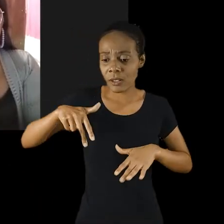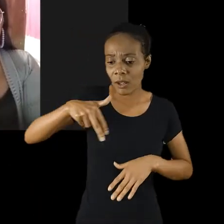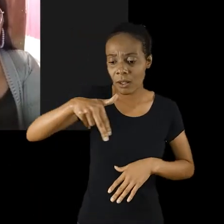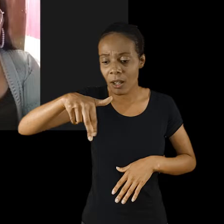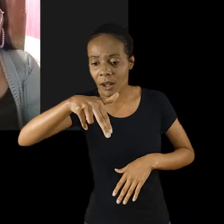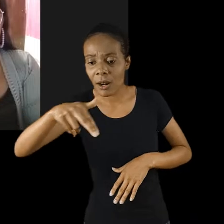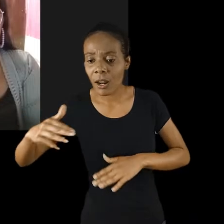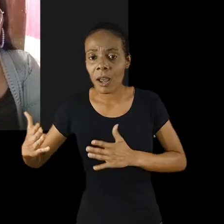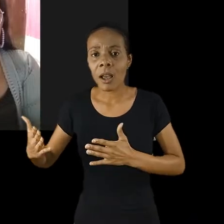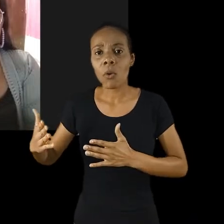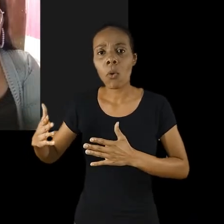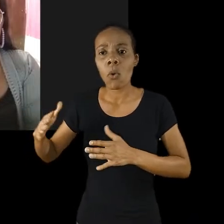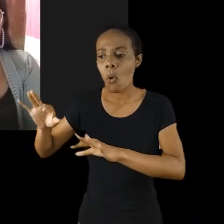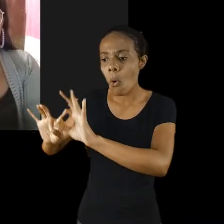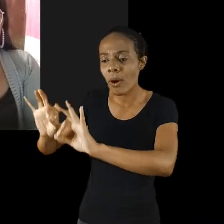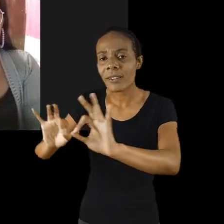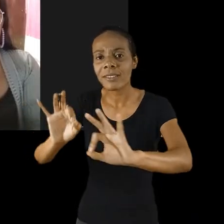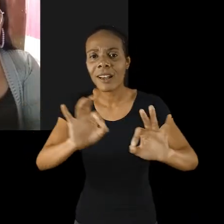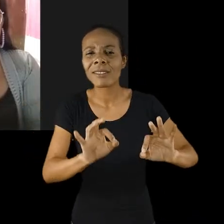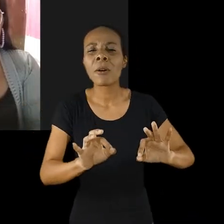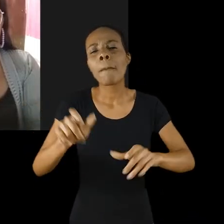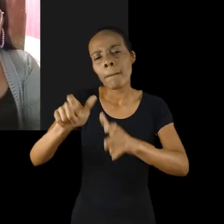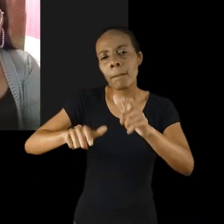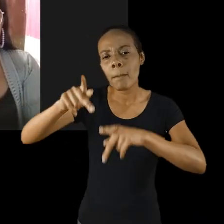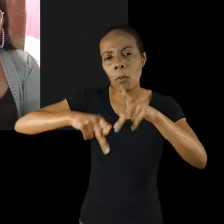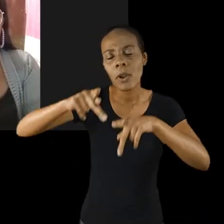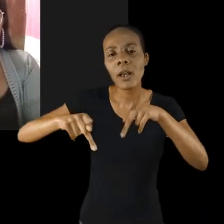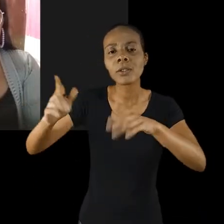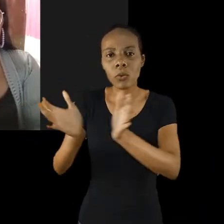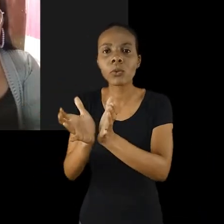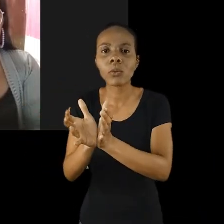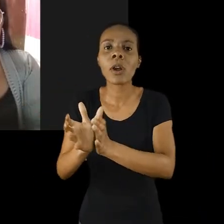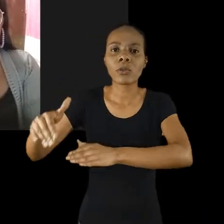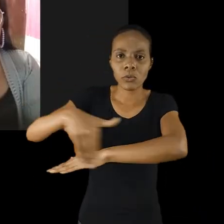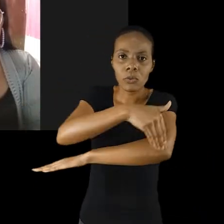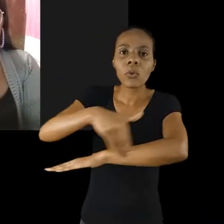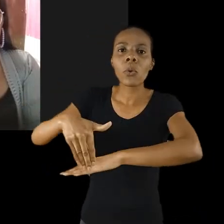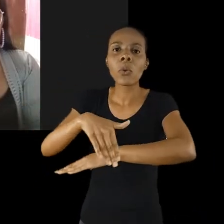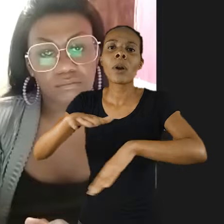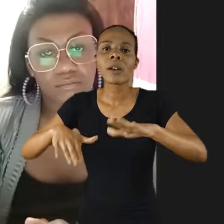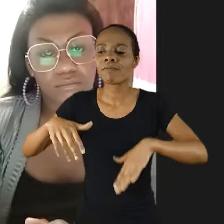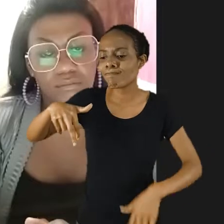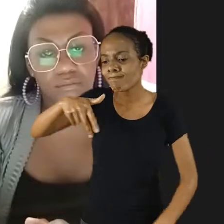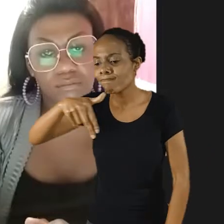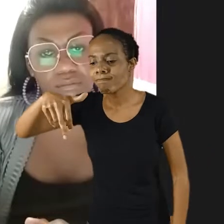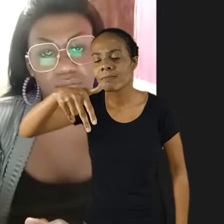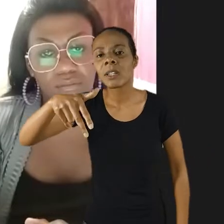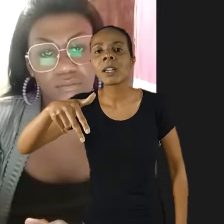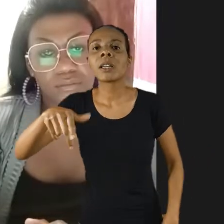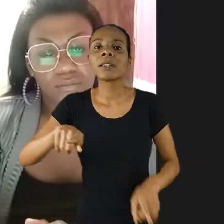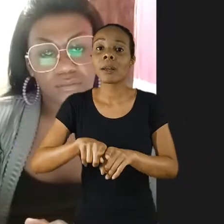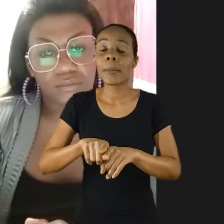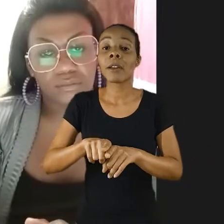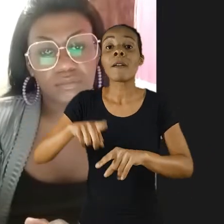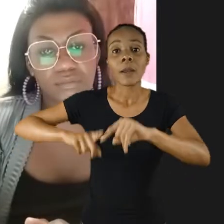continuo trabalhando com população em situação de rua, mas é no equipamento, e aí precisamos falar de saúde mental, né? É um equipamento de saúde